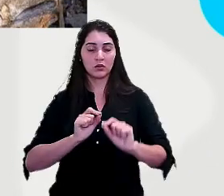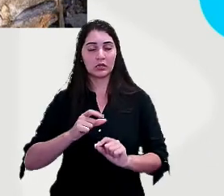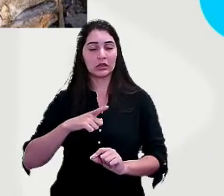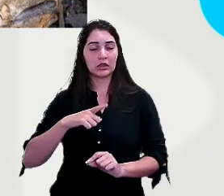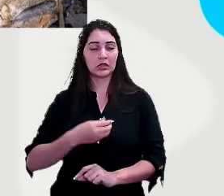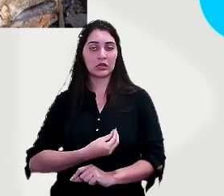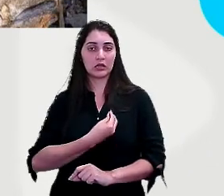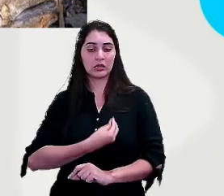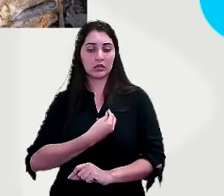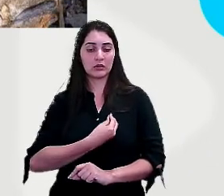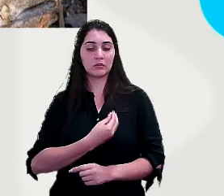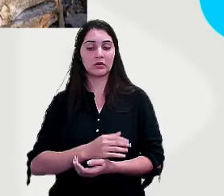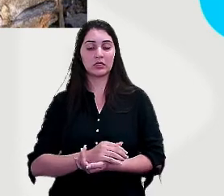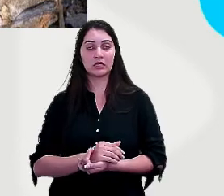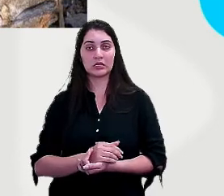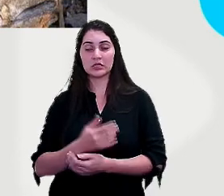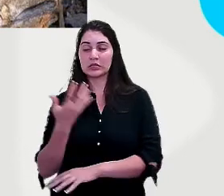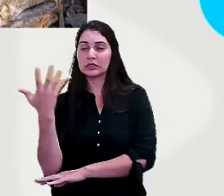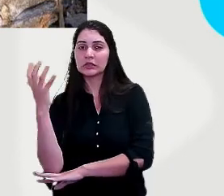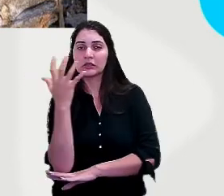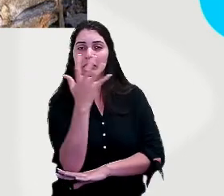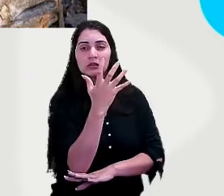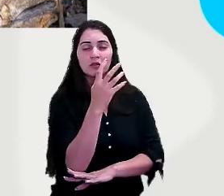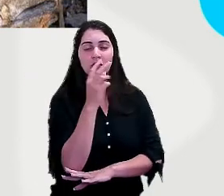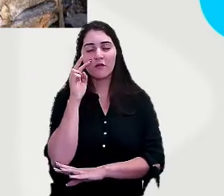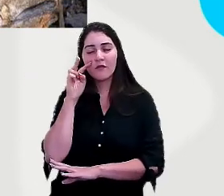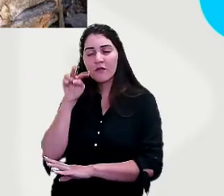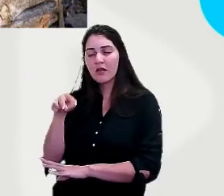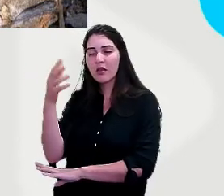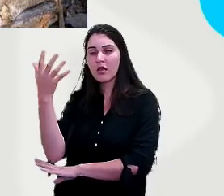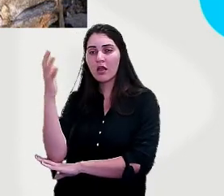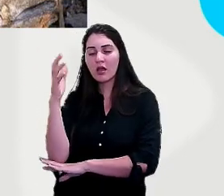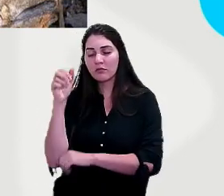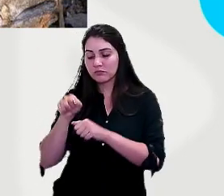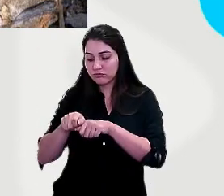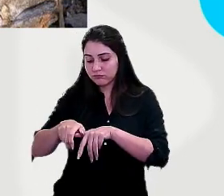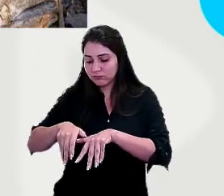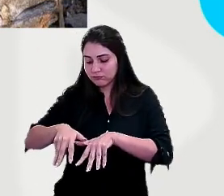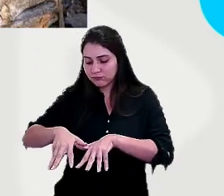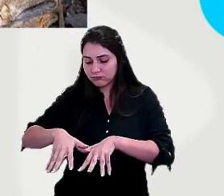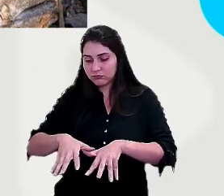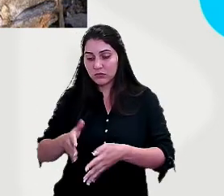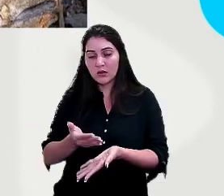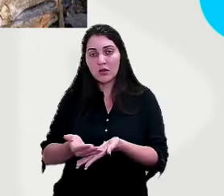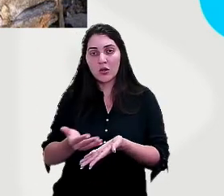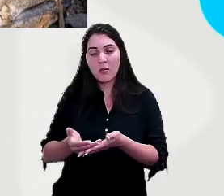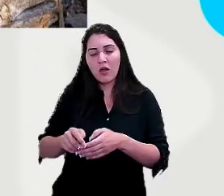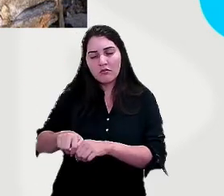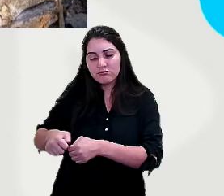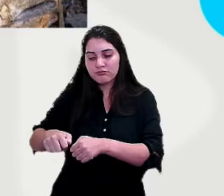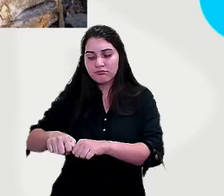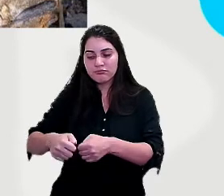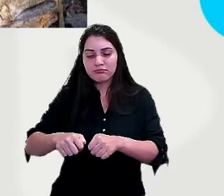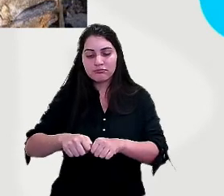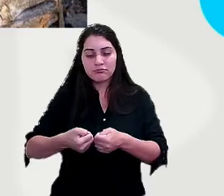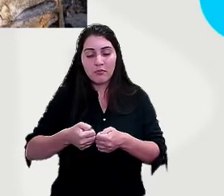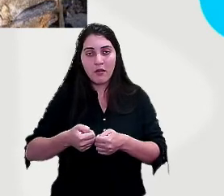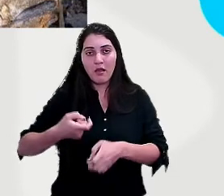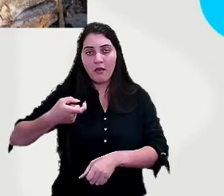presença da vegetação ali, você vê a árvore, né? Que a raiz ela começa a quebrar a